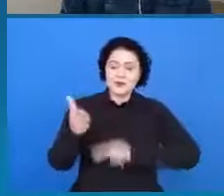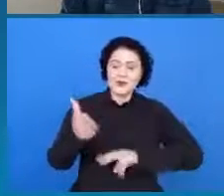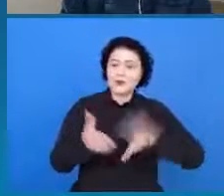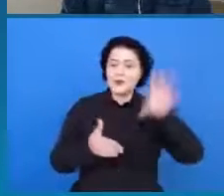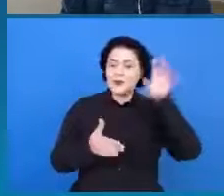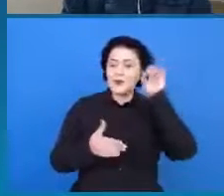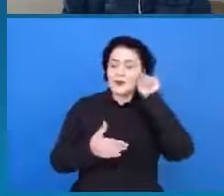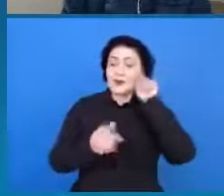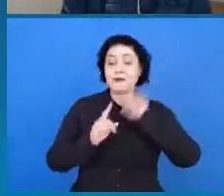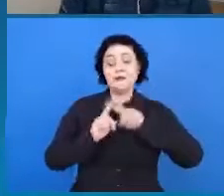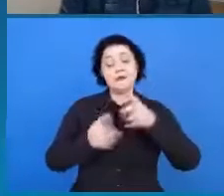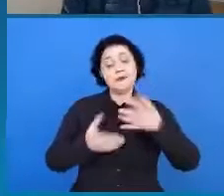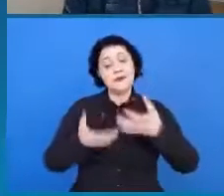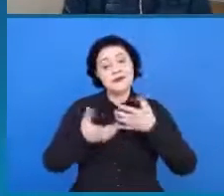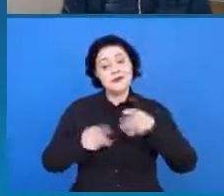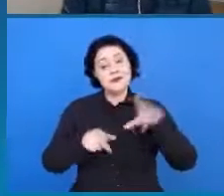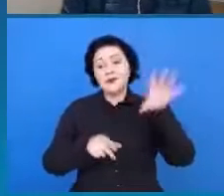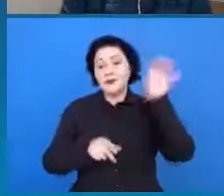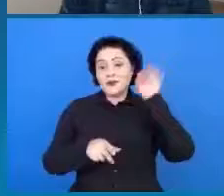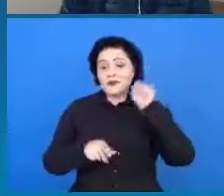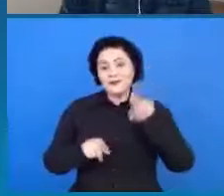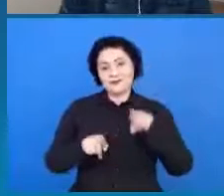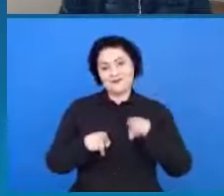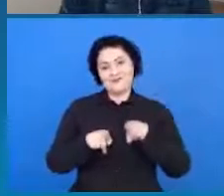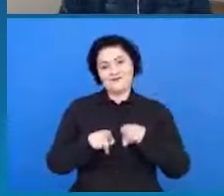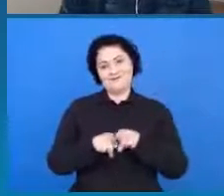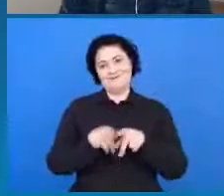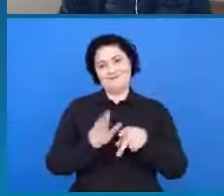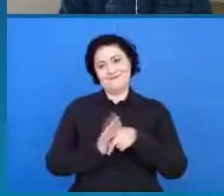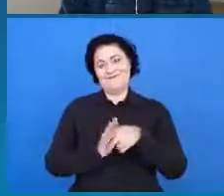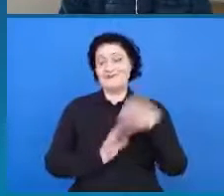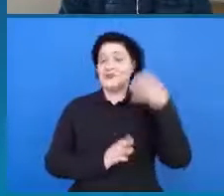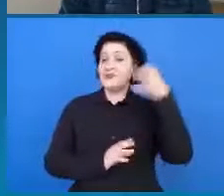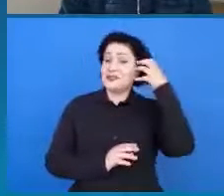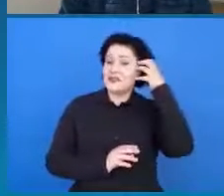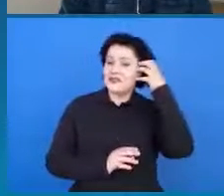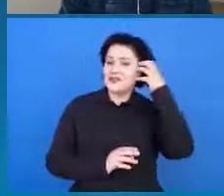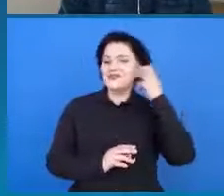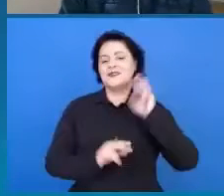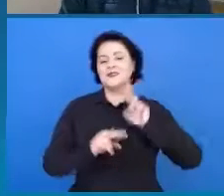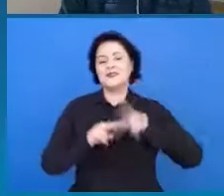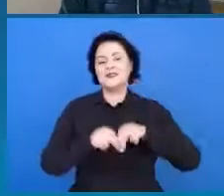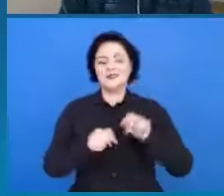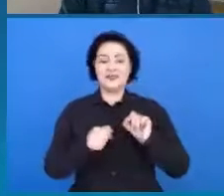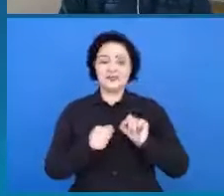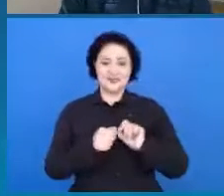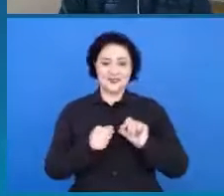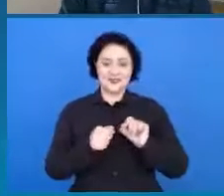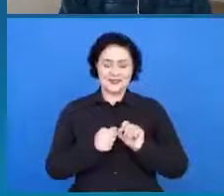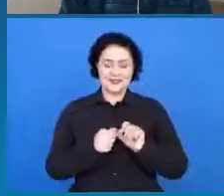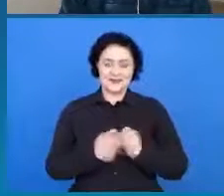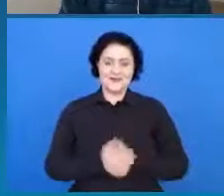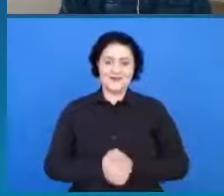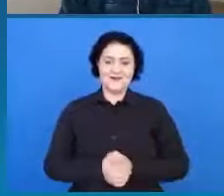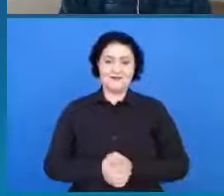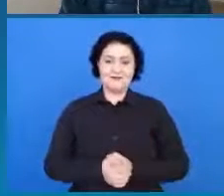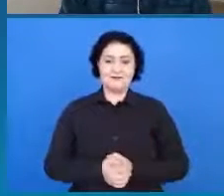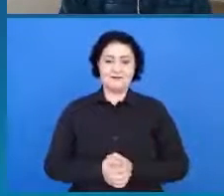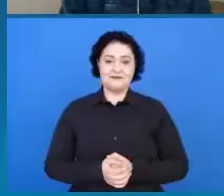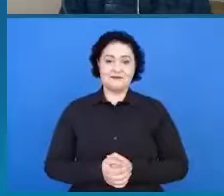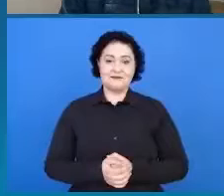ouvido mas gostaria muito de ouvir pelo rádio então nós fazemos a reprise